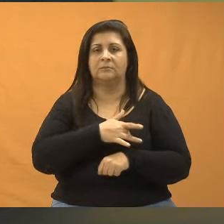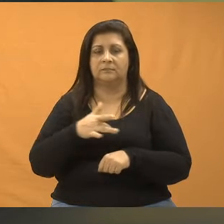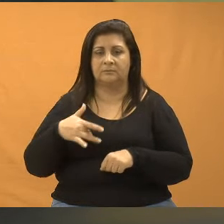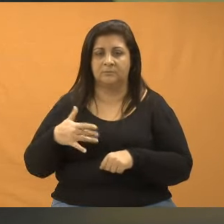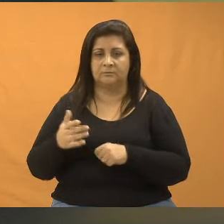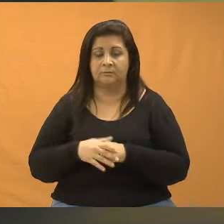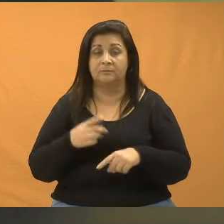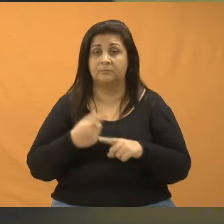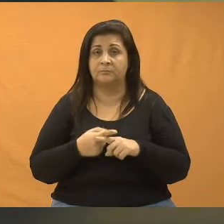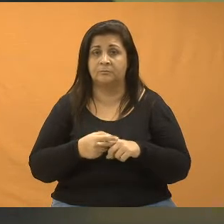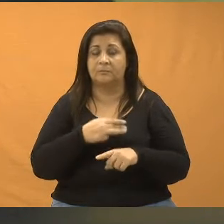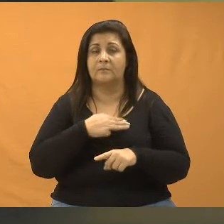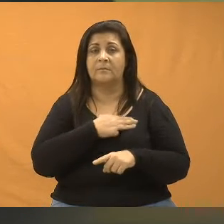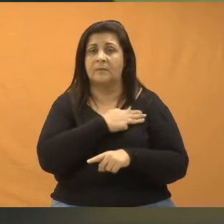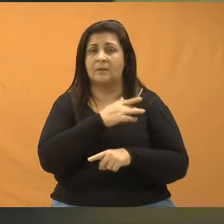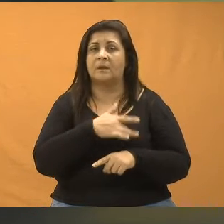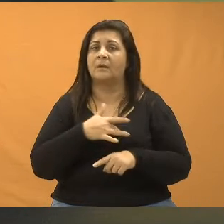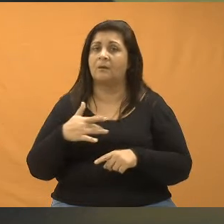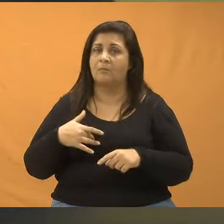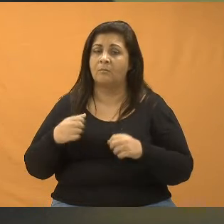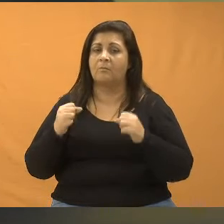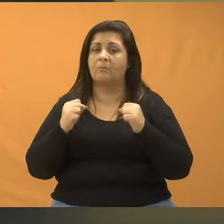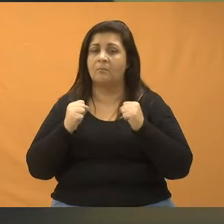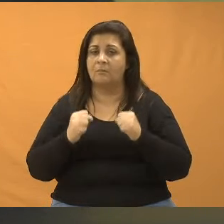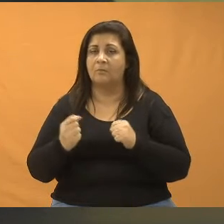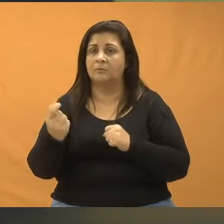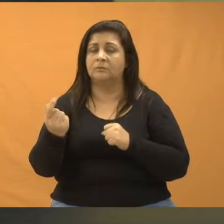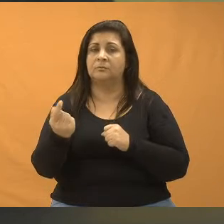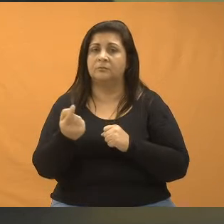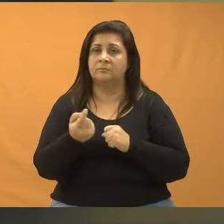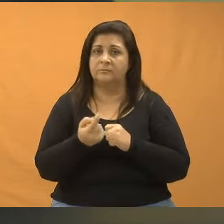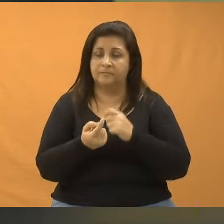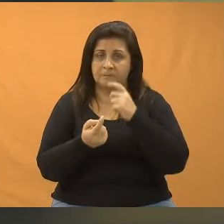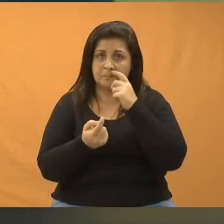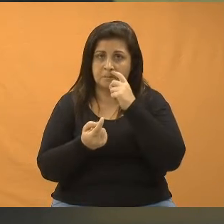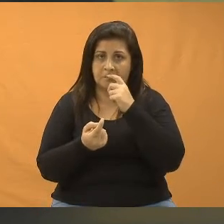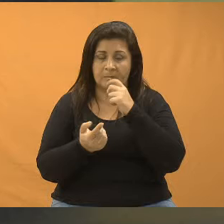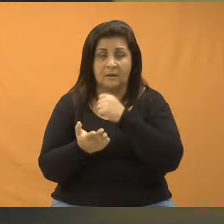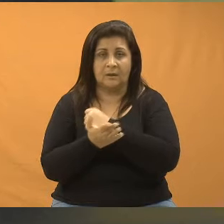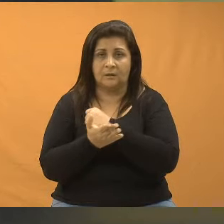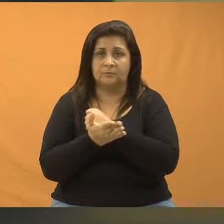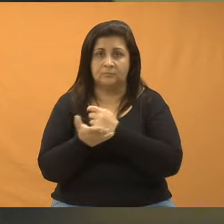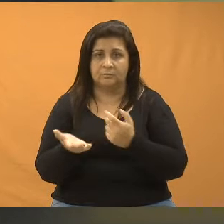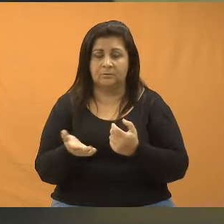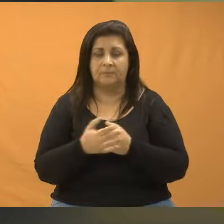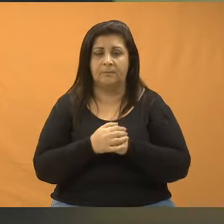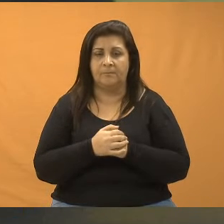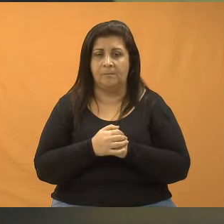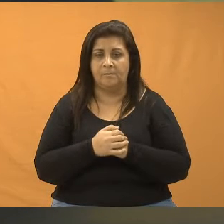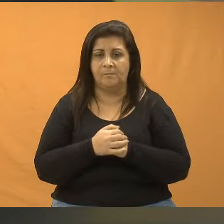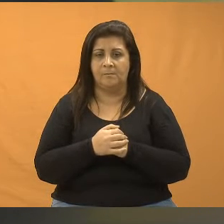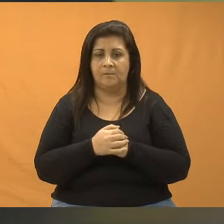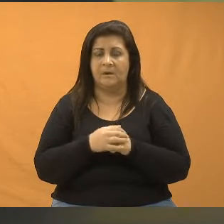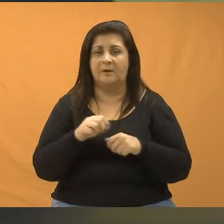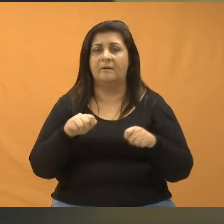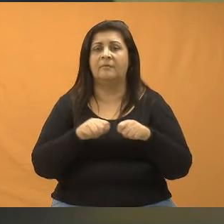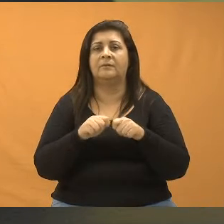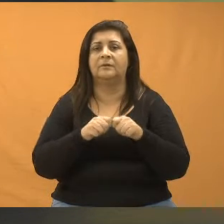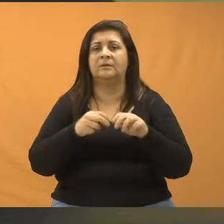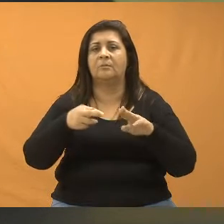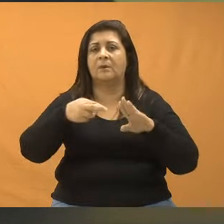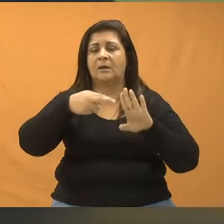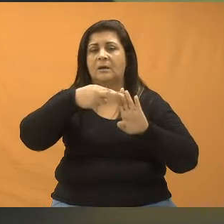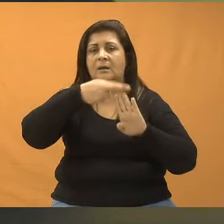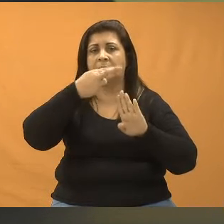o Ministério da Saúde pode, via Procuradoria-Geral da União, fazer uma resolução interna, né? Porque o que houve,